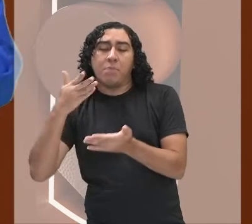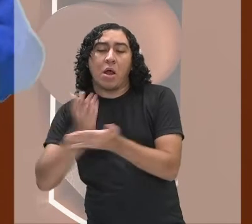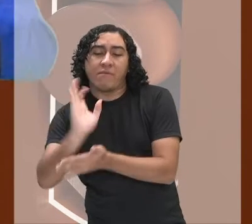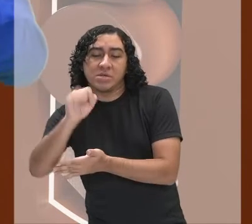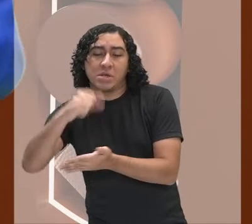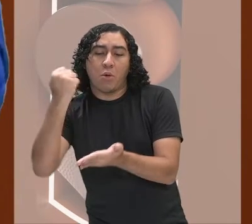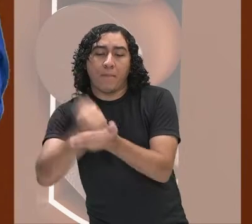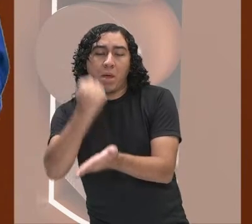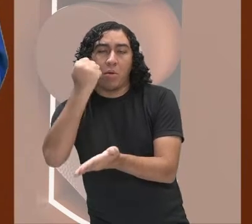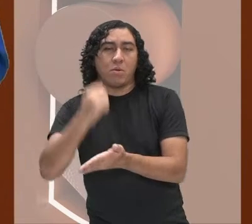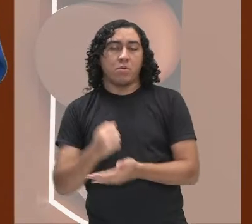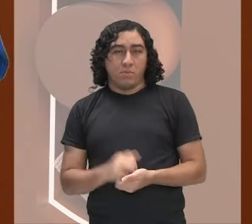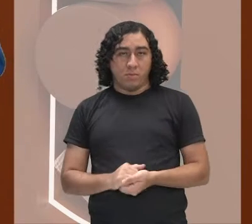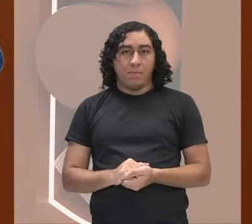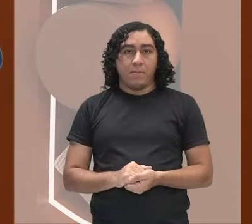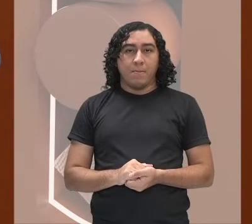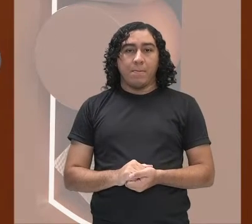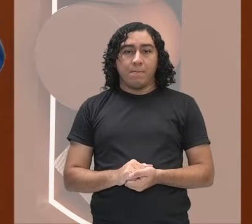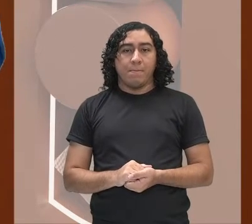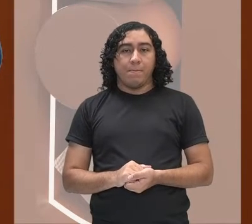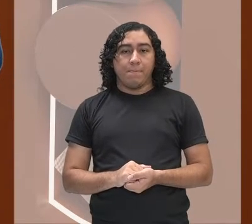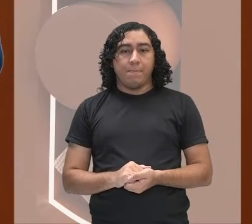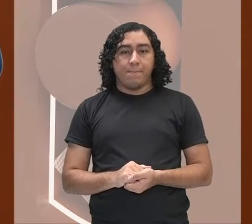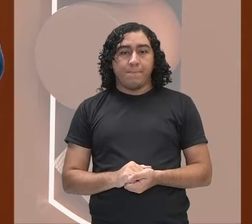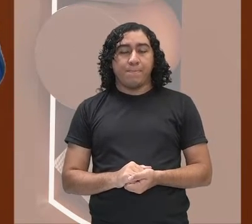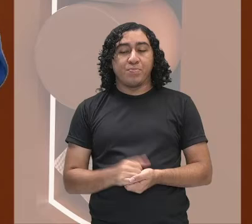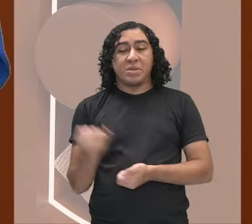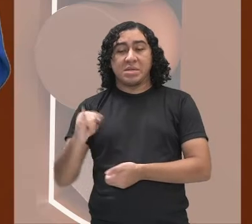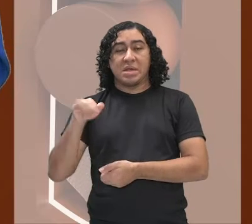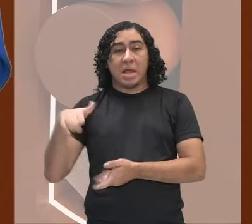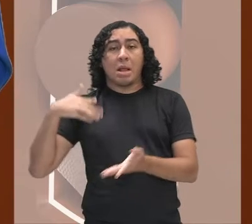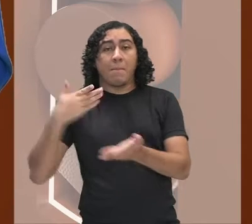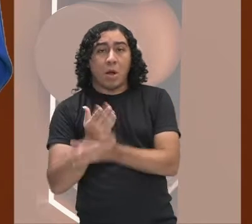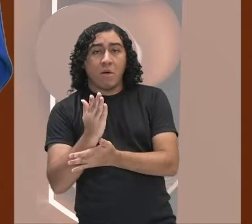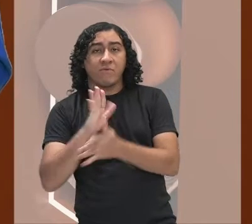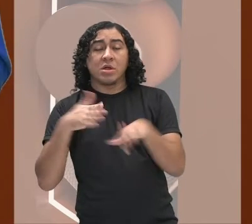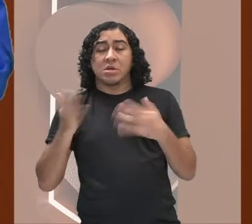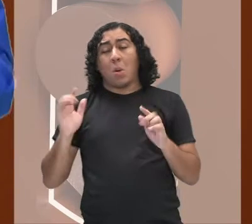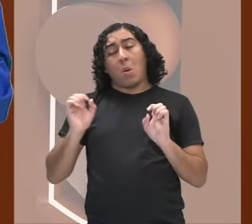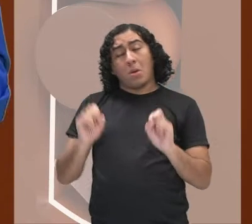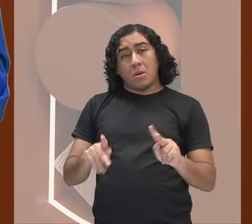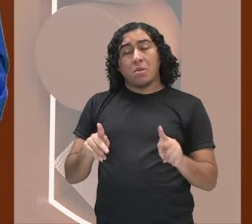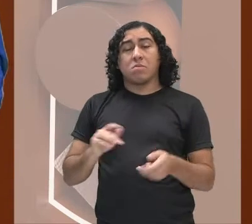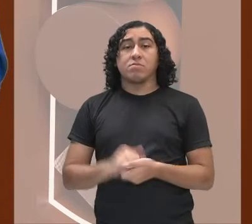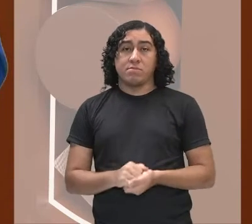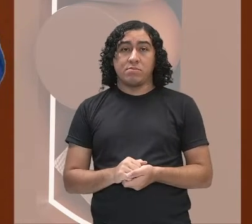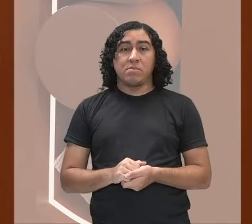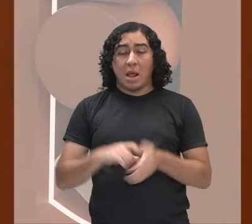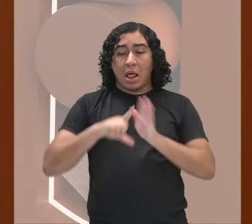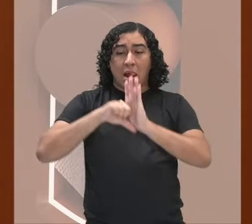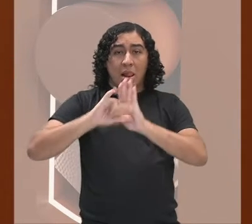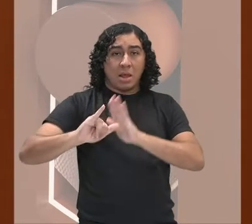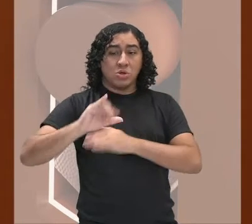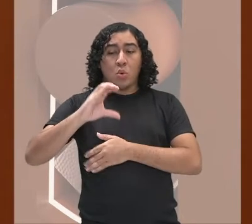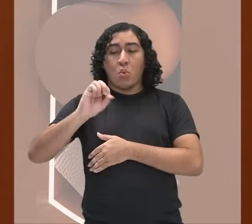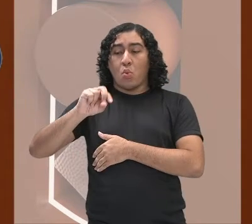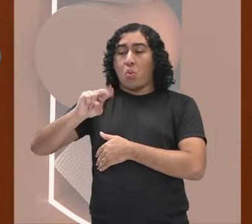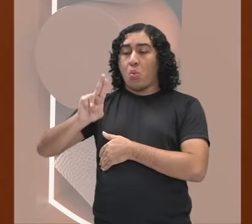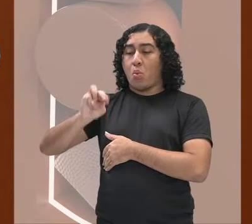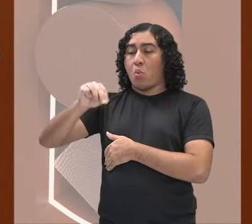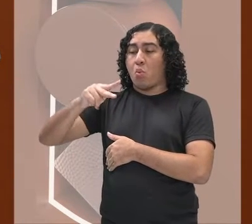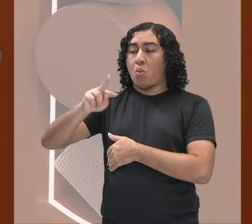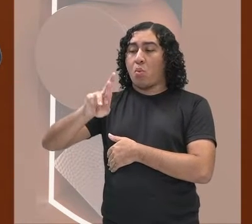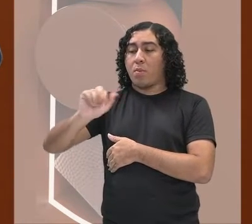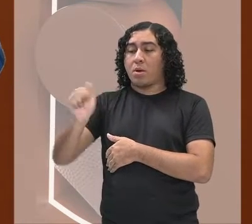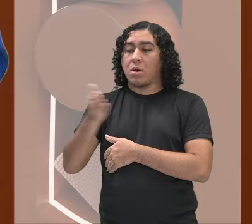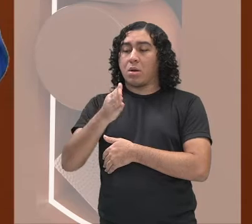validasse isso aí, fosse aprovado por Dom Pedro. Então, isso aí é o chamado Cumpra-se, a lei do Cumpra-se, né? Então, se